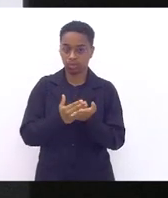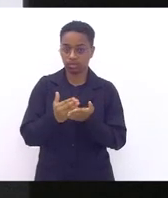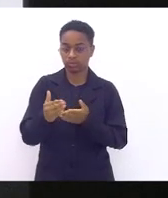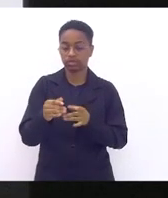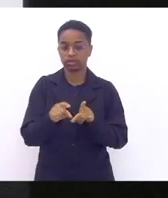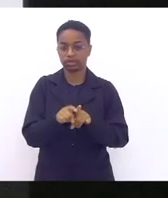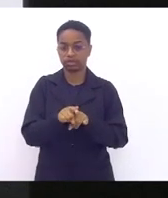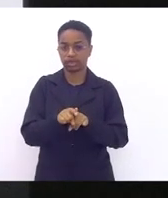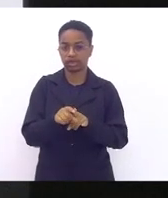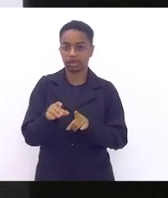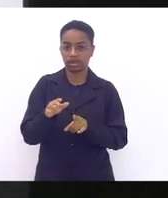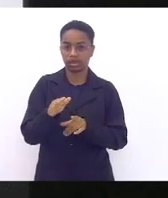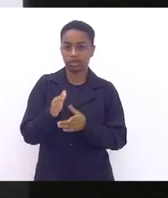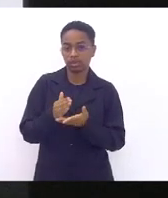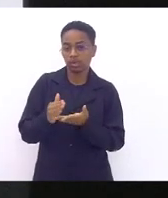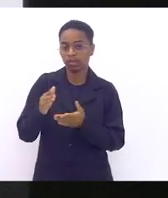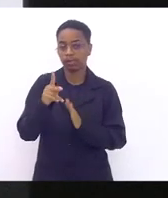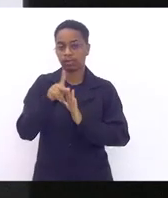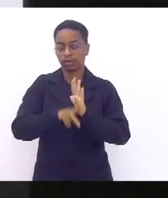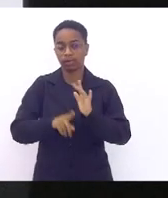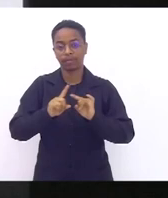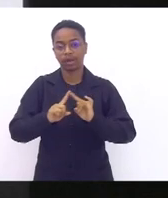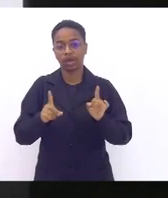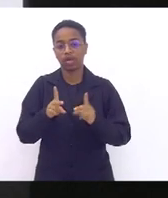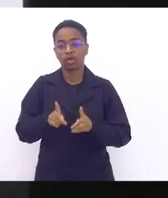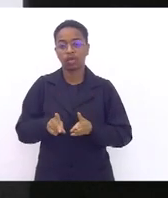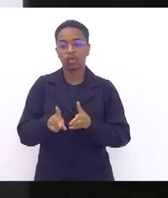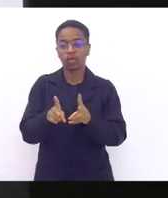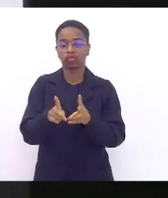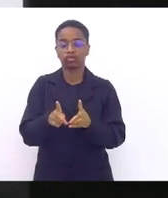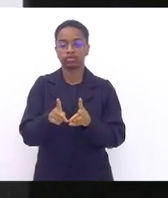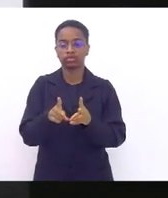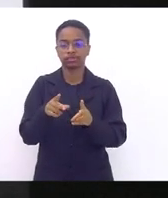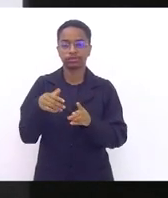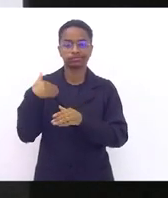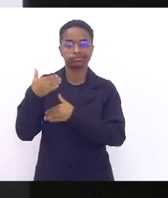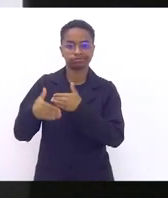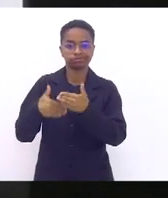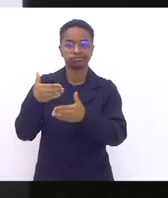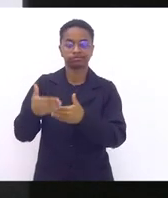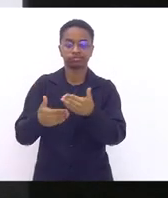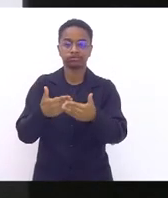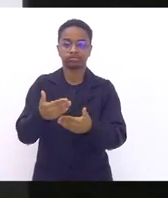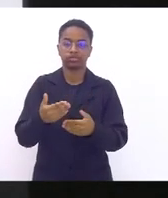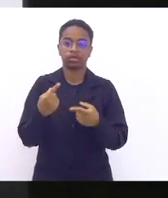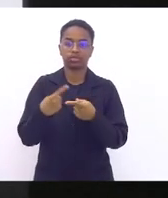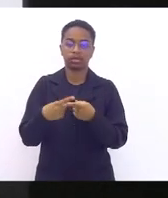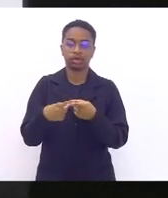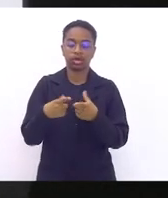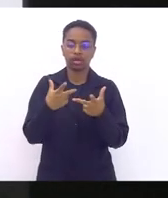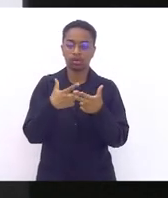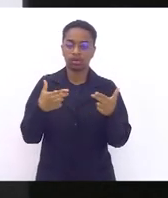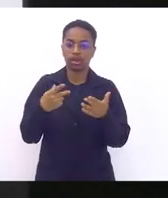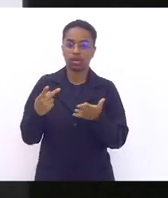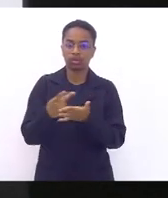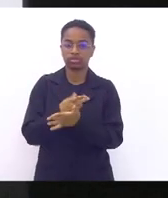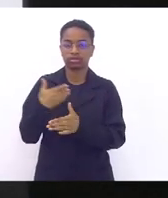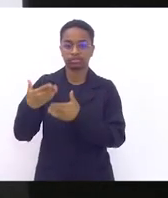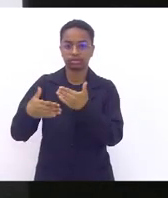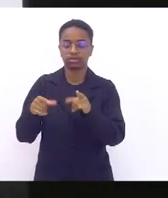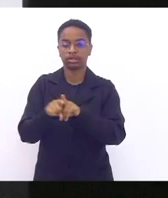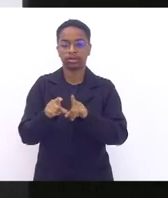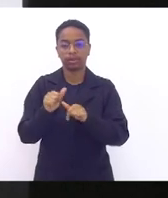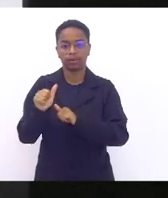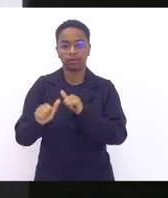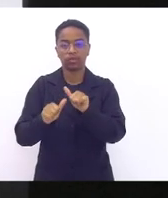do projeto, mas ele continua em permanente reconstrução à medida que as coisas vão acontecendo e se